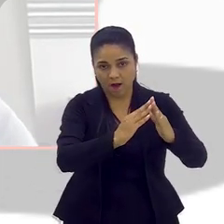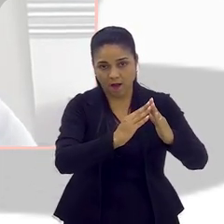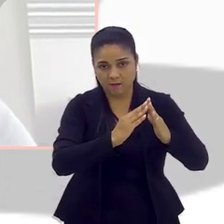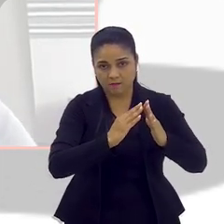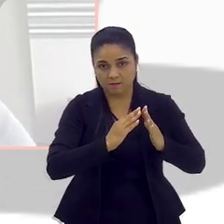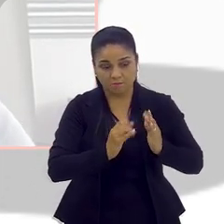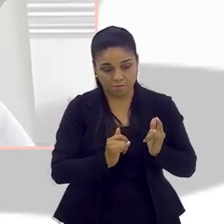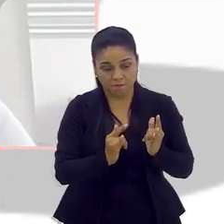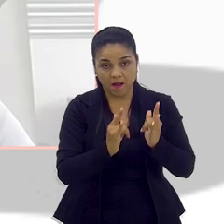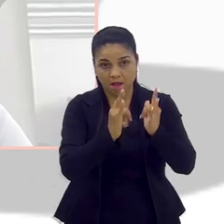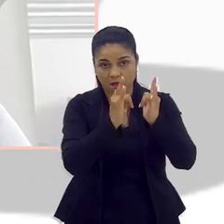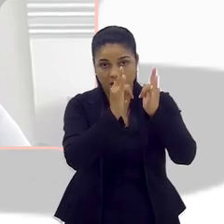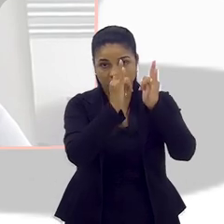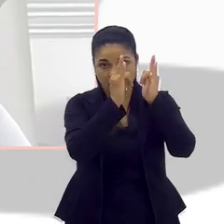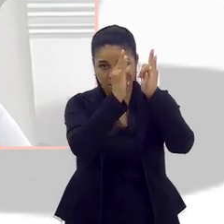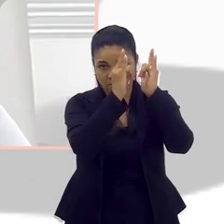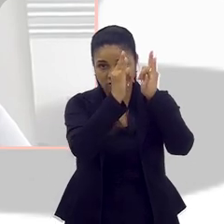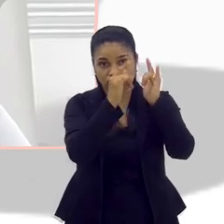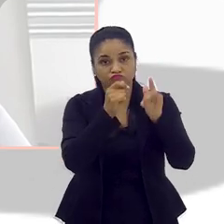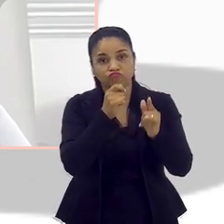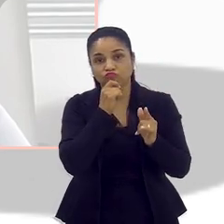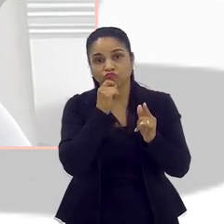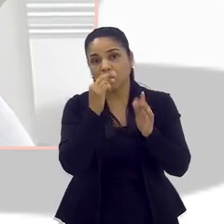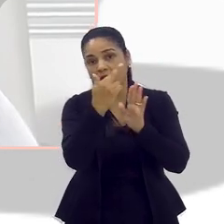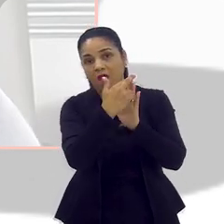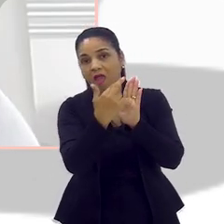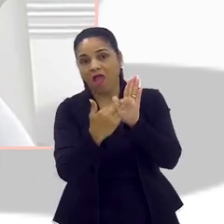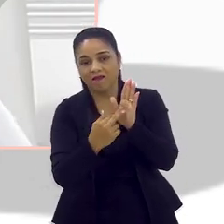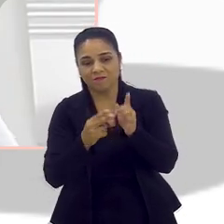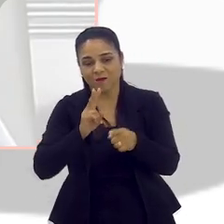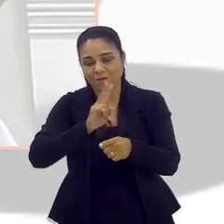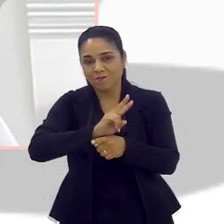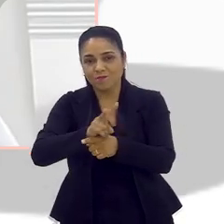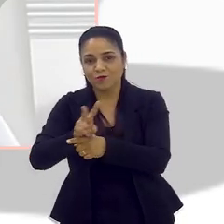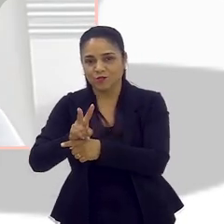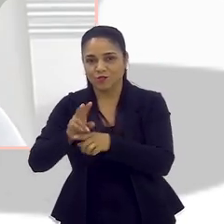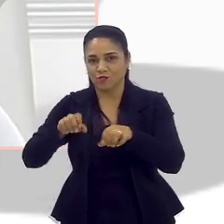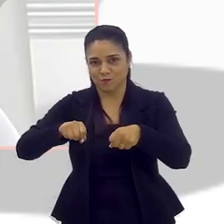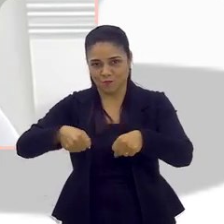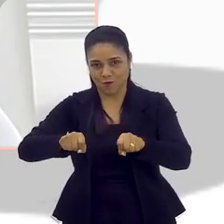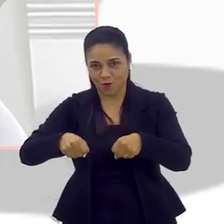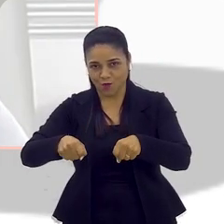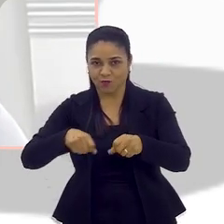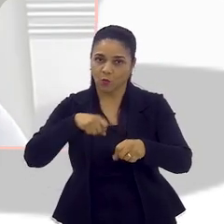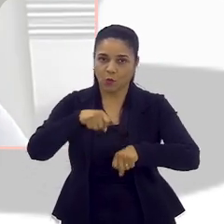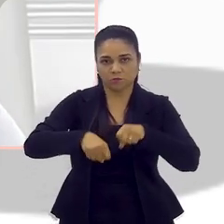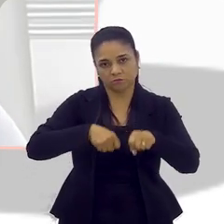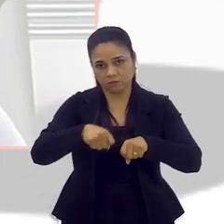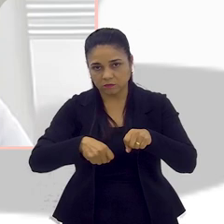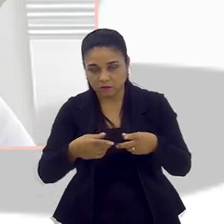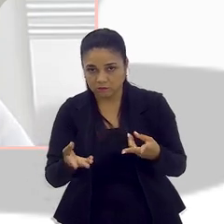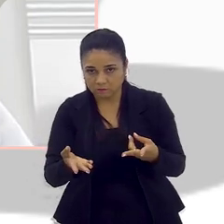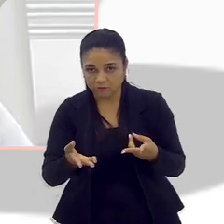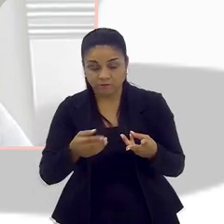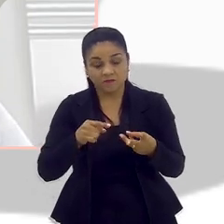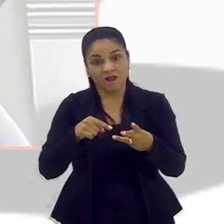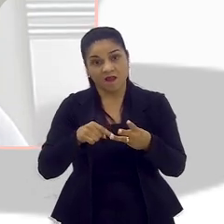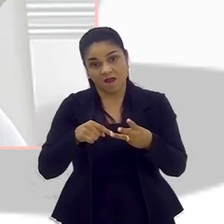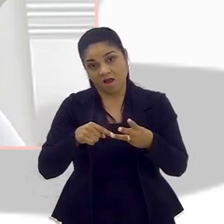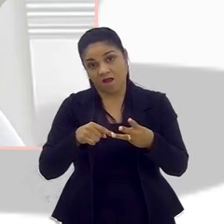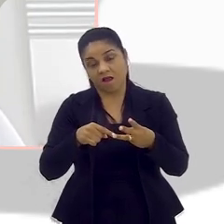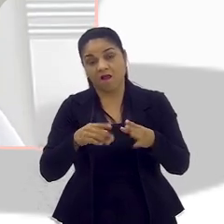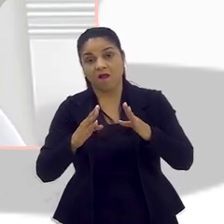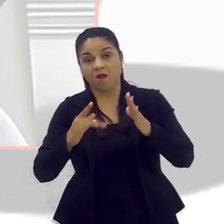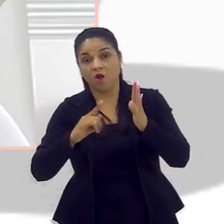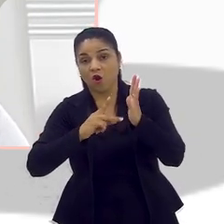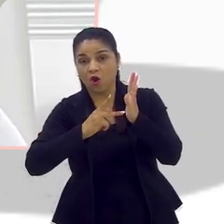verticais, ele não tem nenhuma medida de proteção para cuidar da moto. Mas nos condomínios de casa ele tem. Então, é